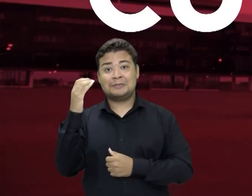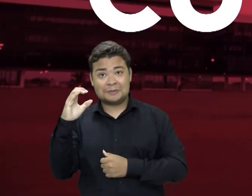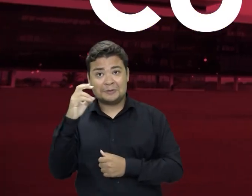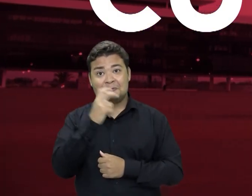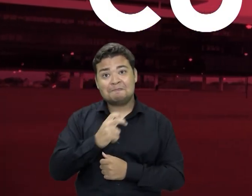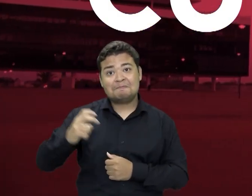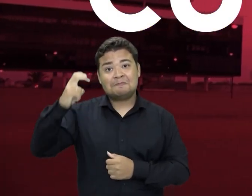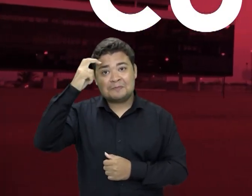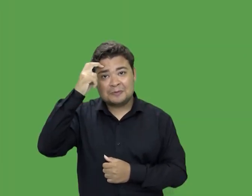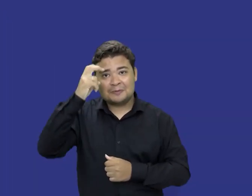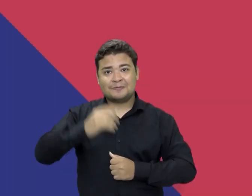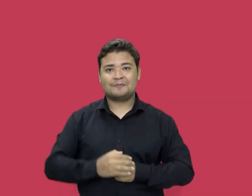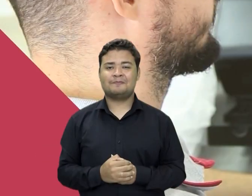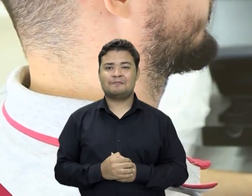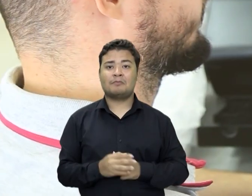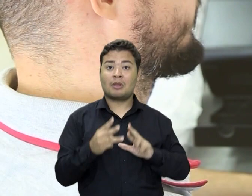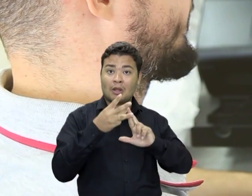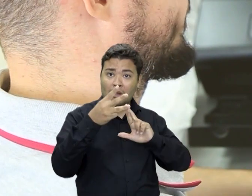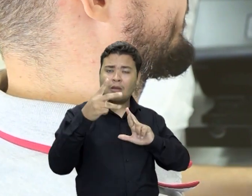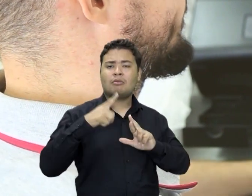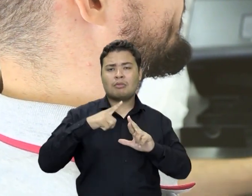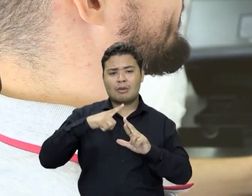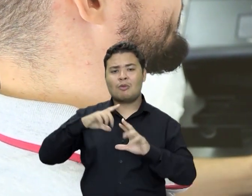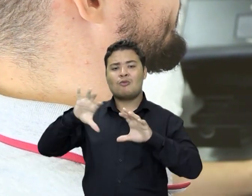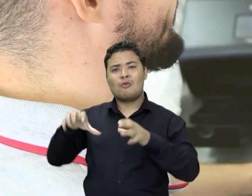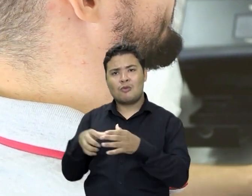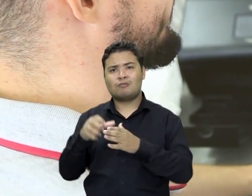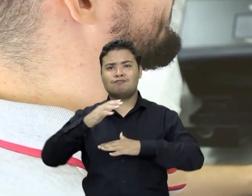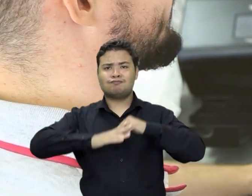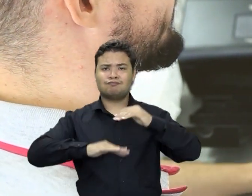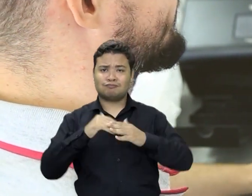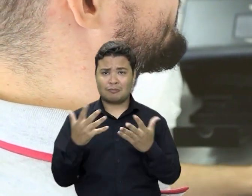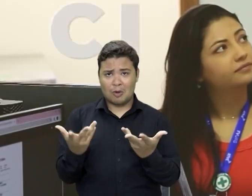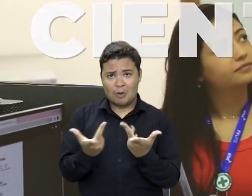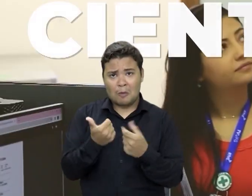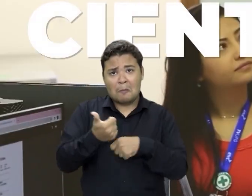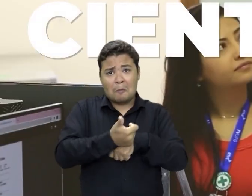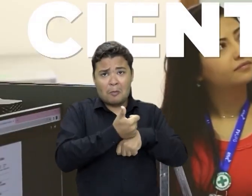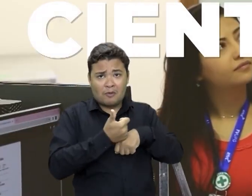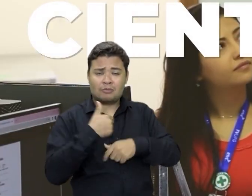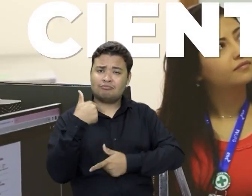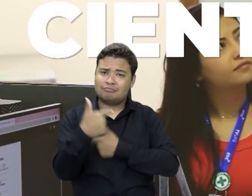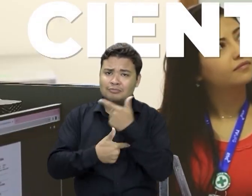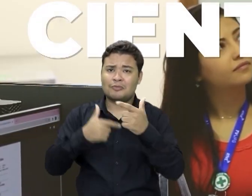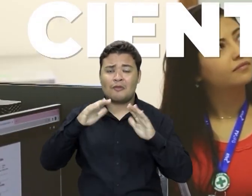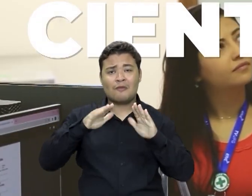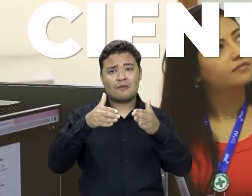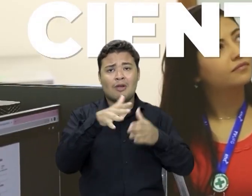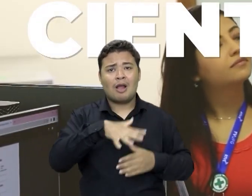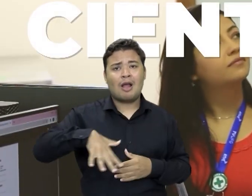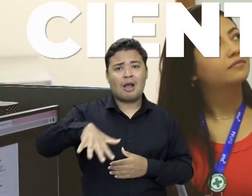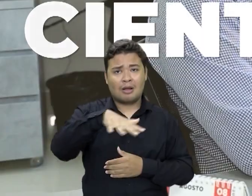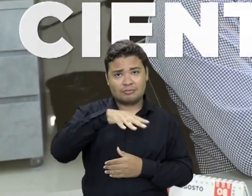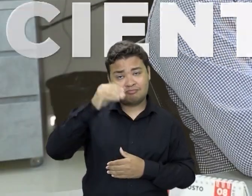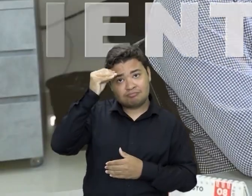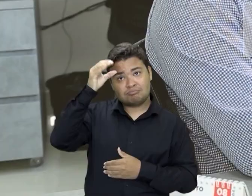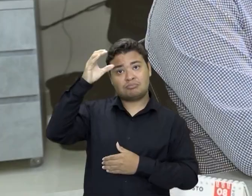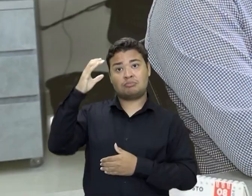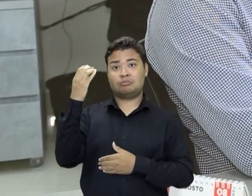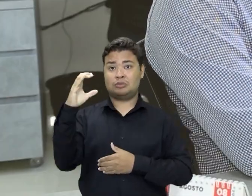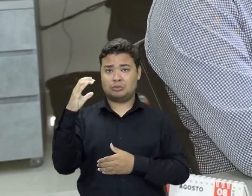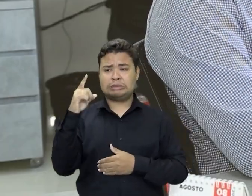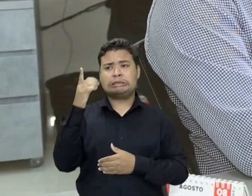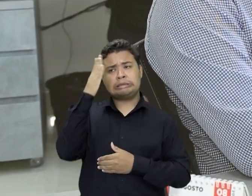serviços de produção audiovisual e, por meio da TV UFG, emissora educativa e cultural gerida pela Fundação, a